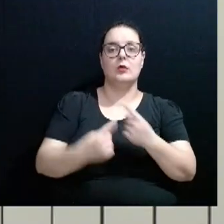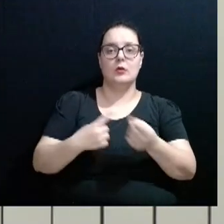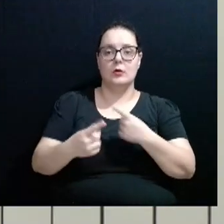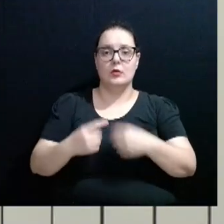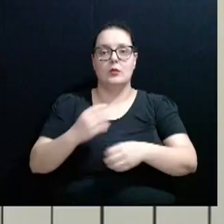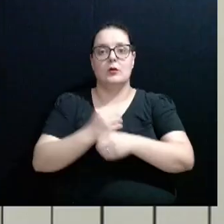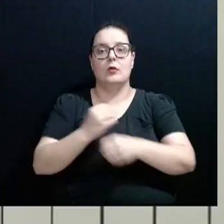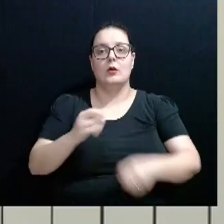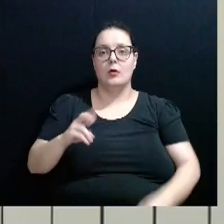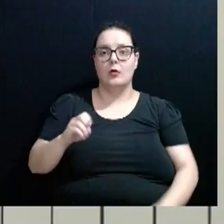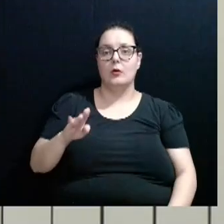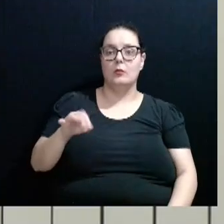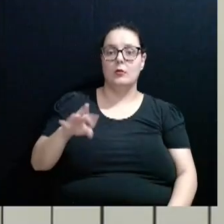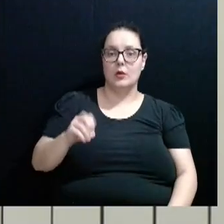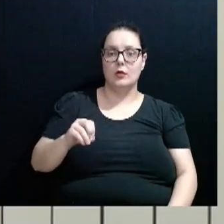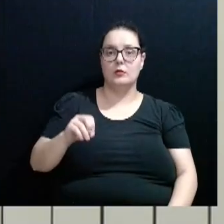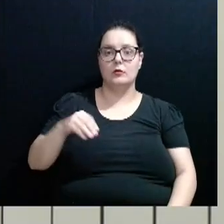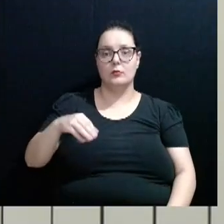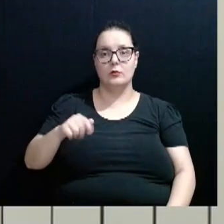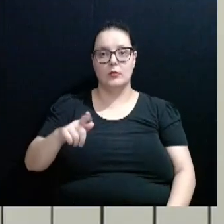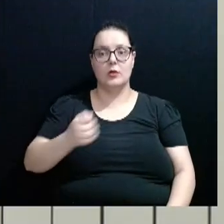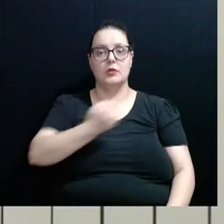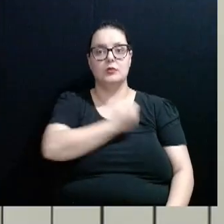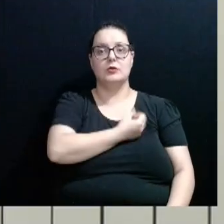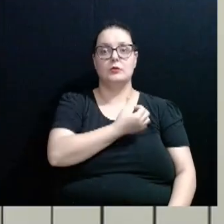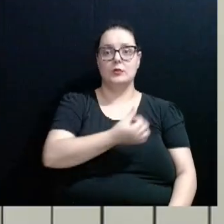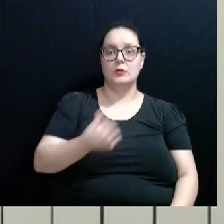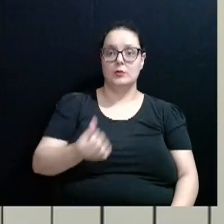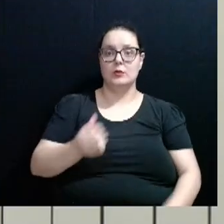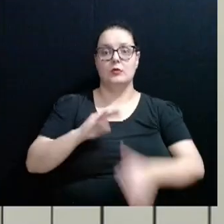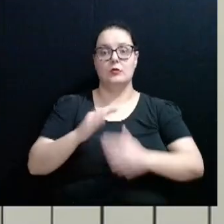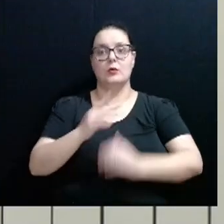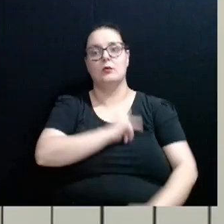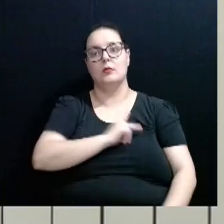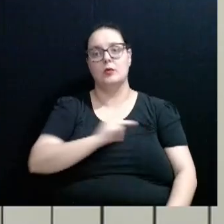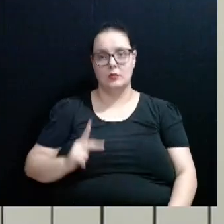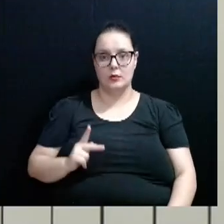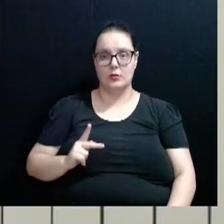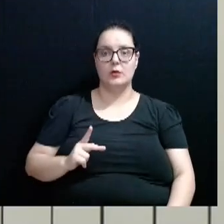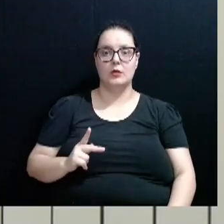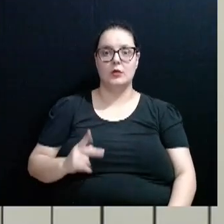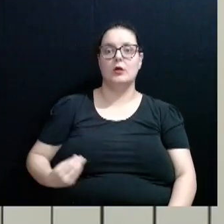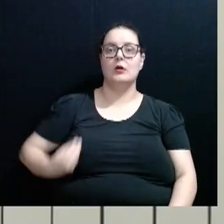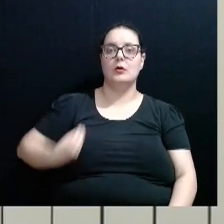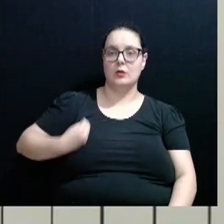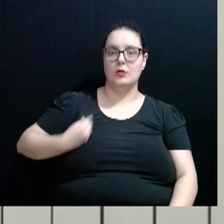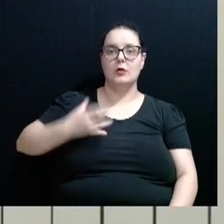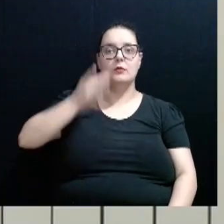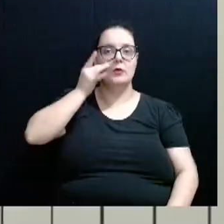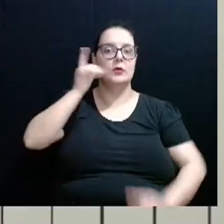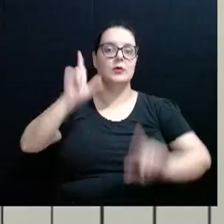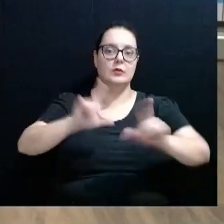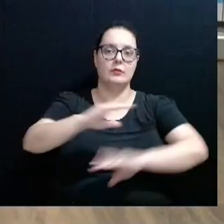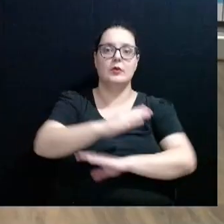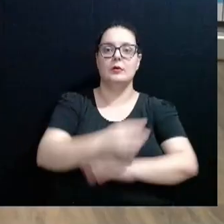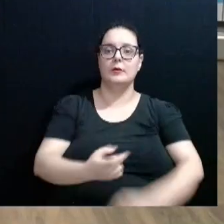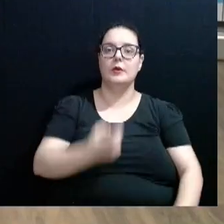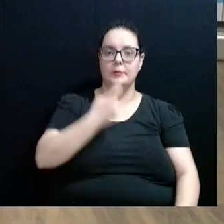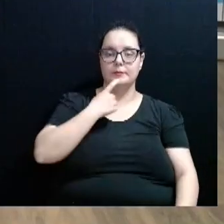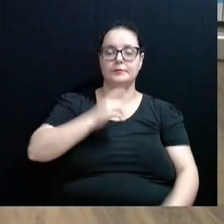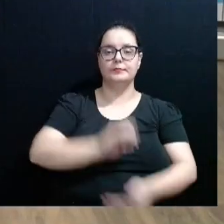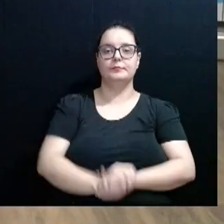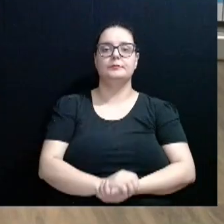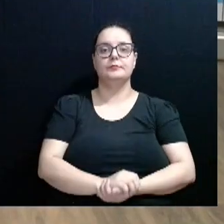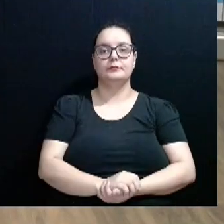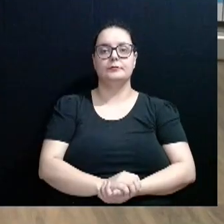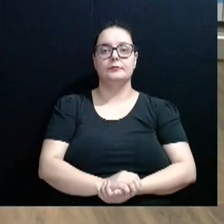Roberto Mange, número 66, no bairro Ponte Preta, com transmissão ao vivo da TV Câmara Campinas. Hora de